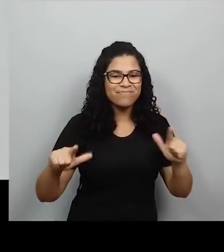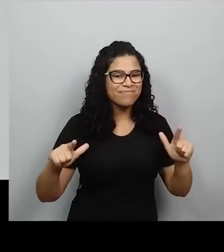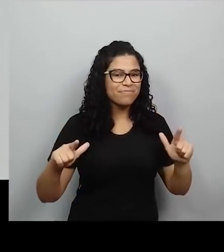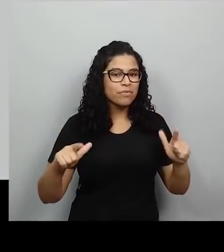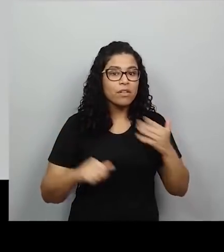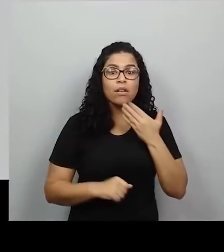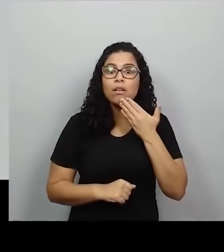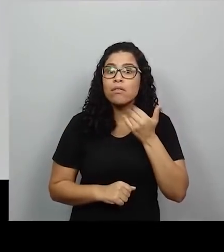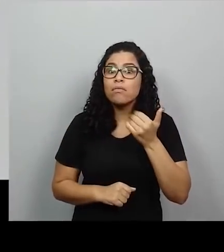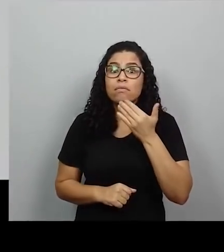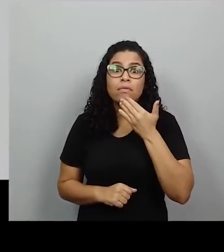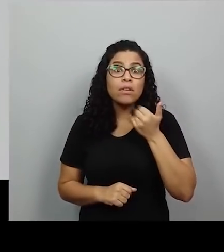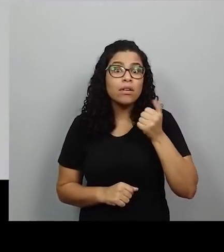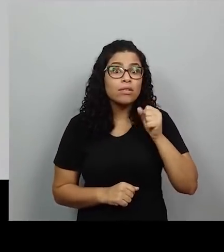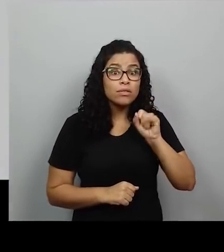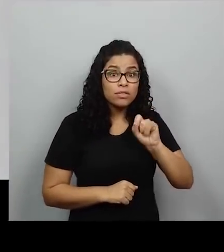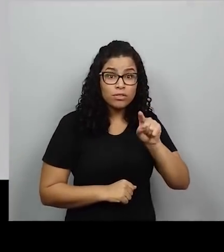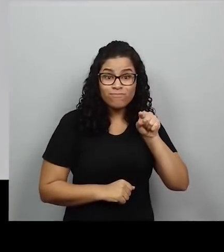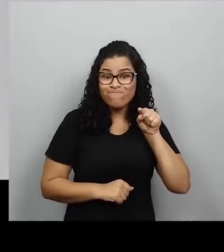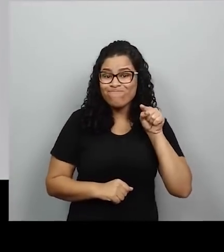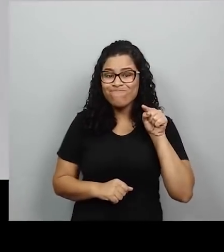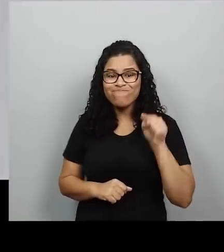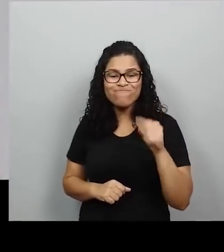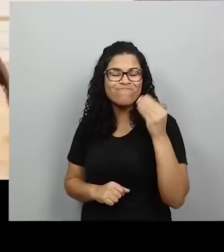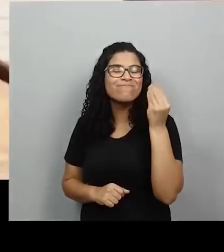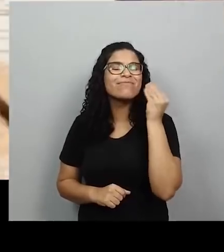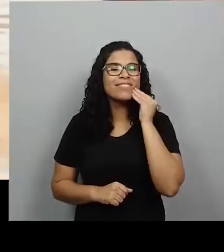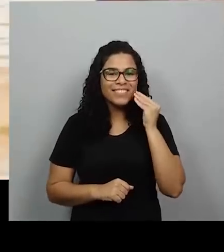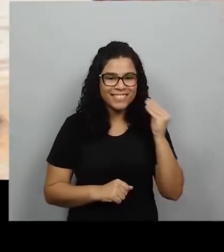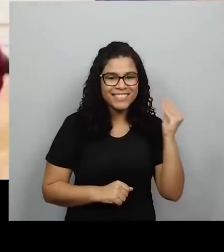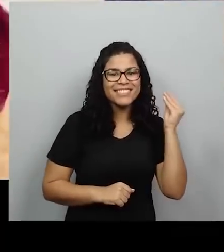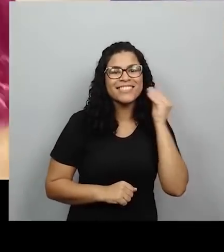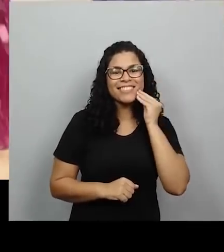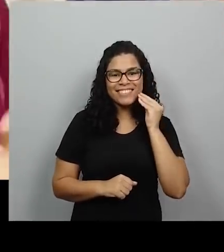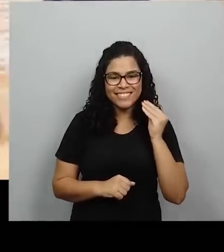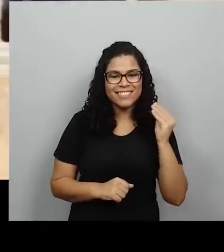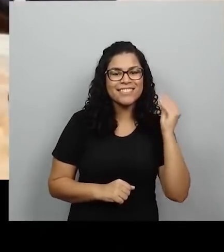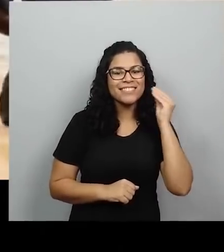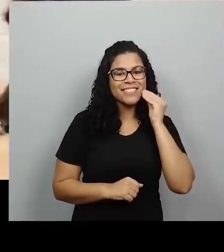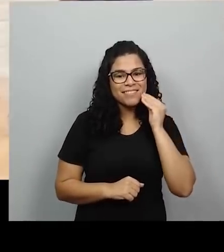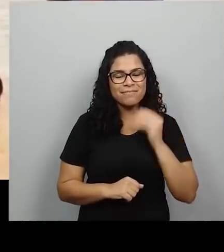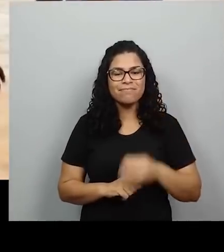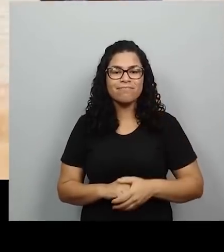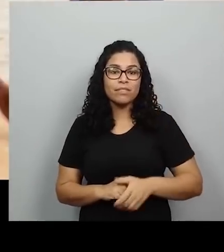It's easy if you try.